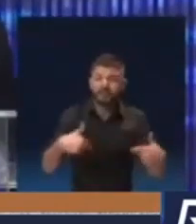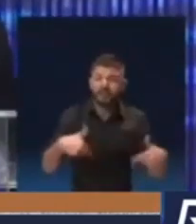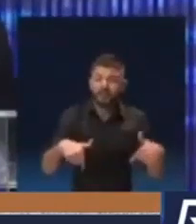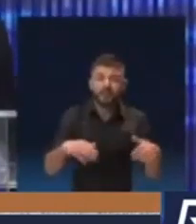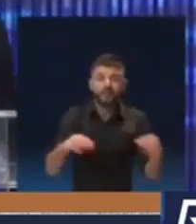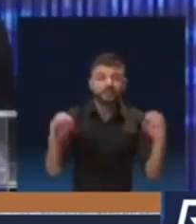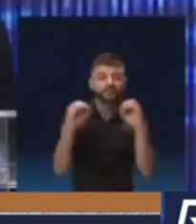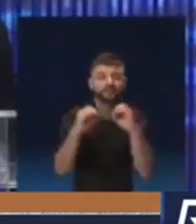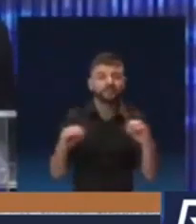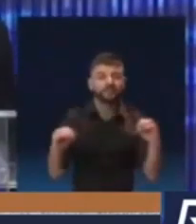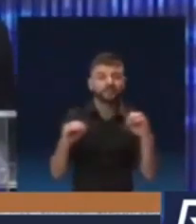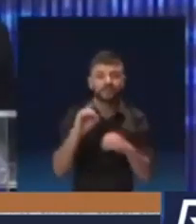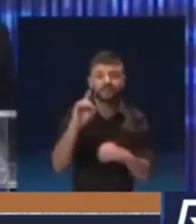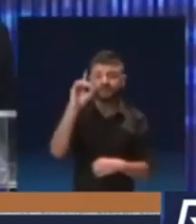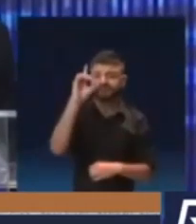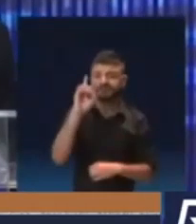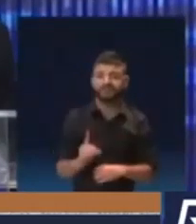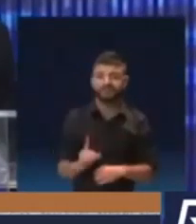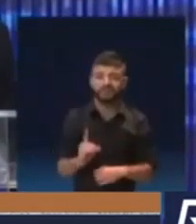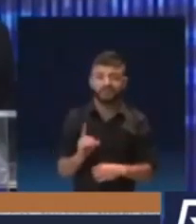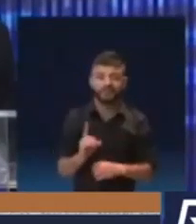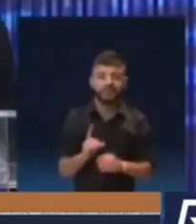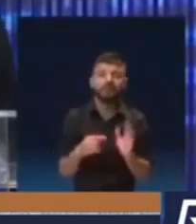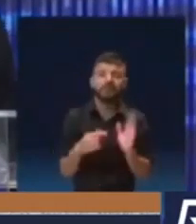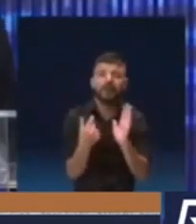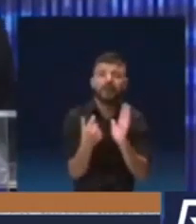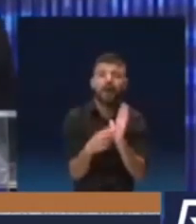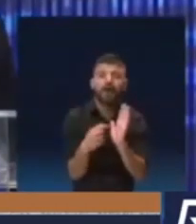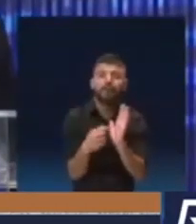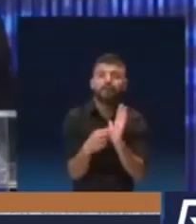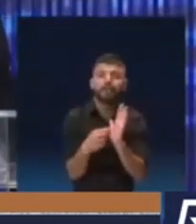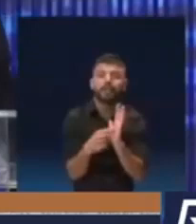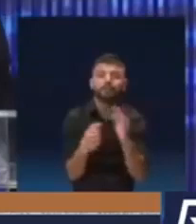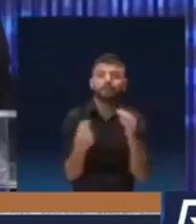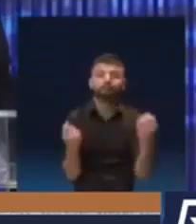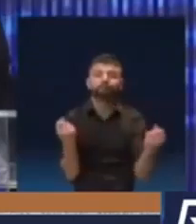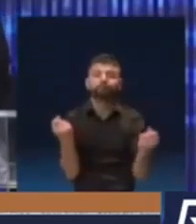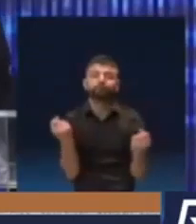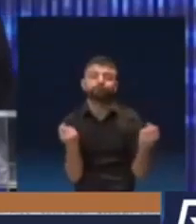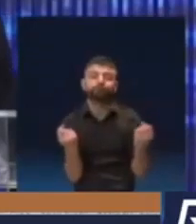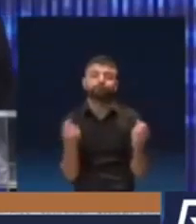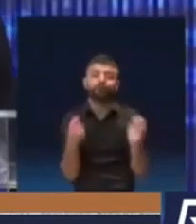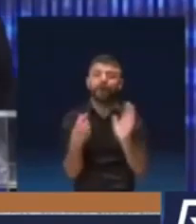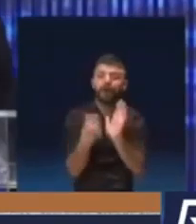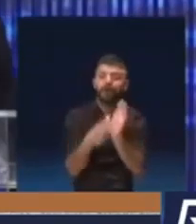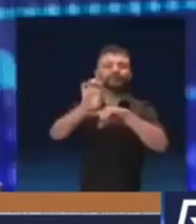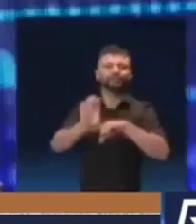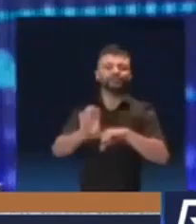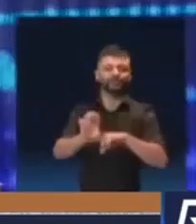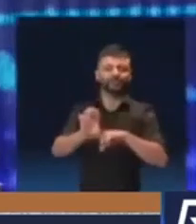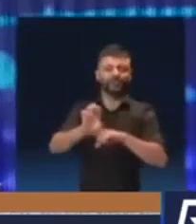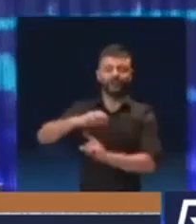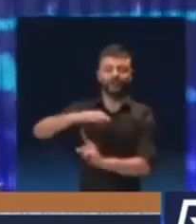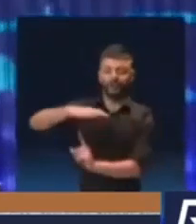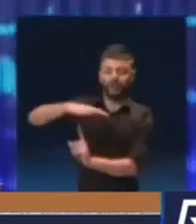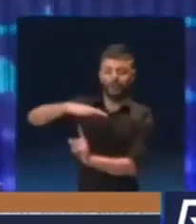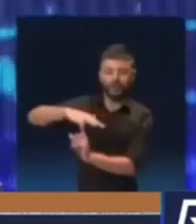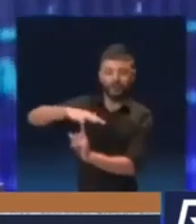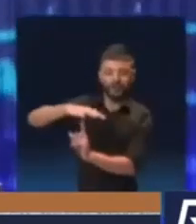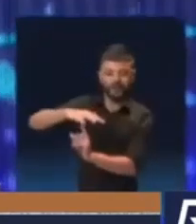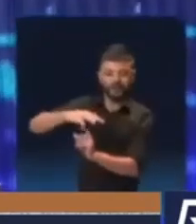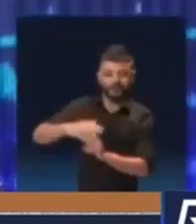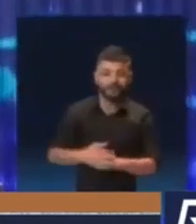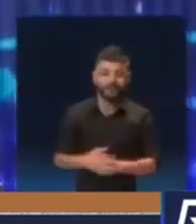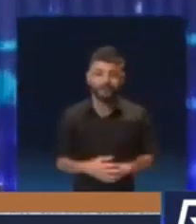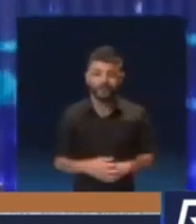falava tanto no nome do candidato. Cada um estava lá para vender a sua própria imagem. E o Requião, que seria a